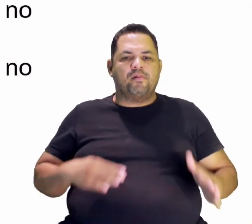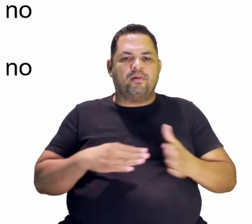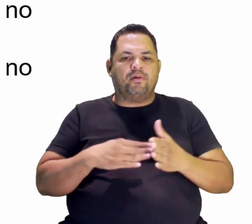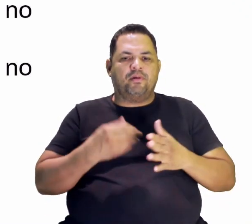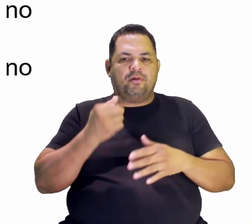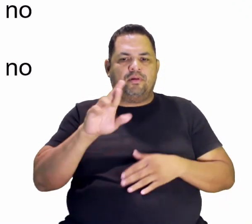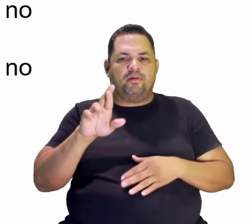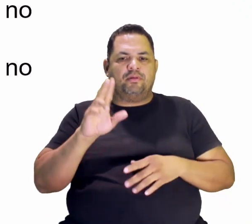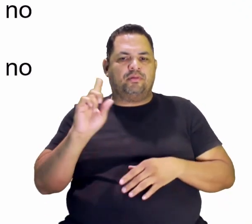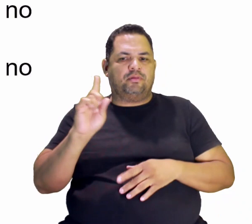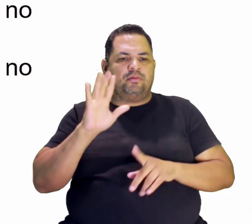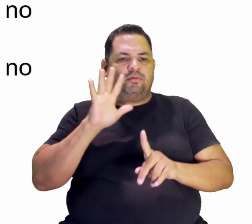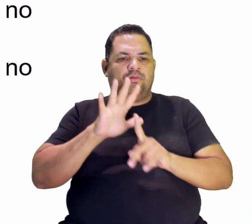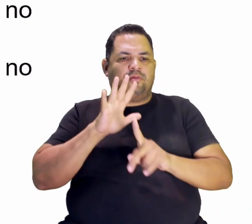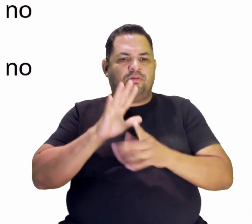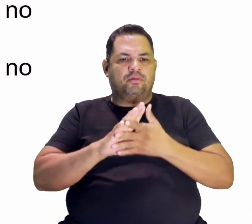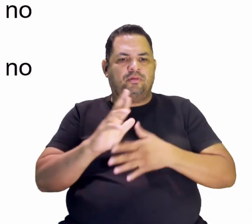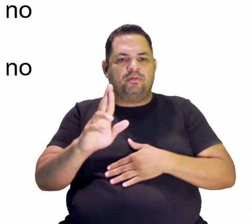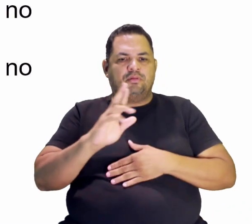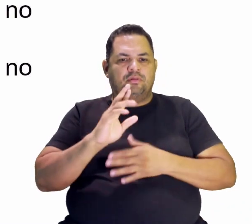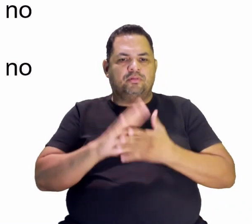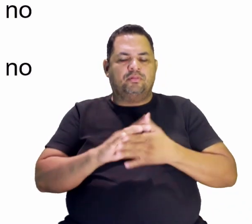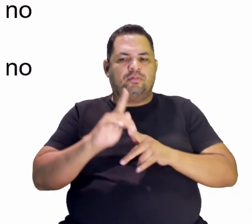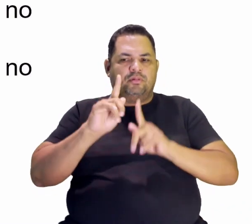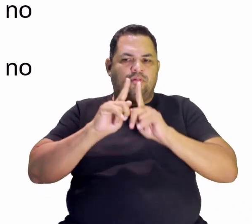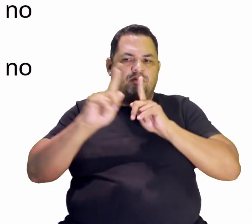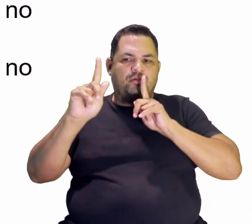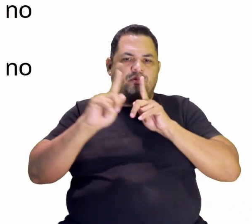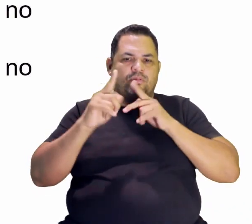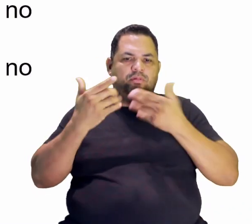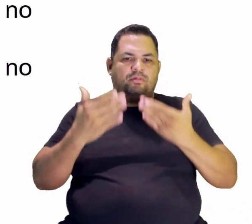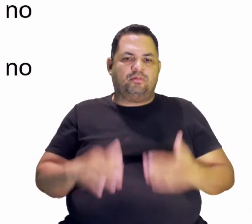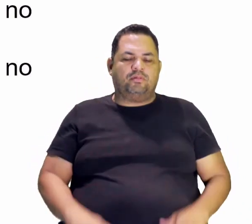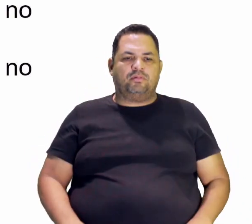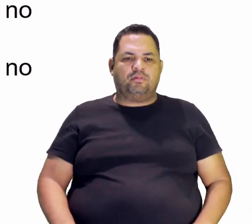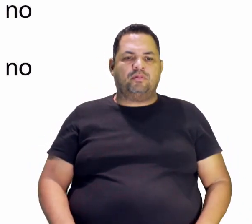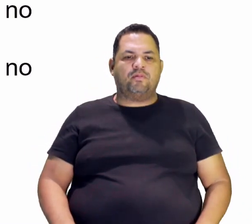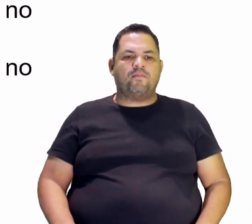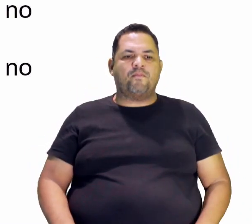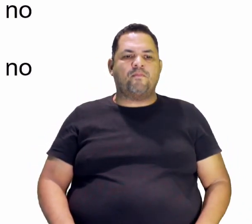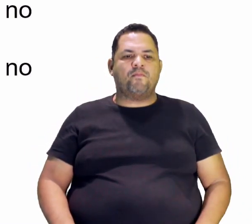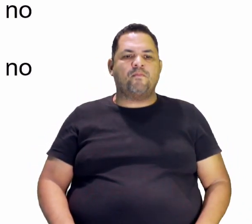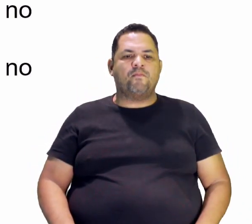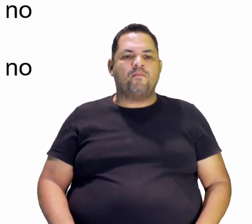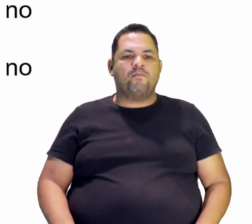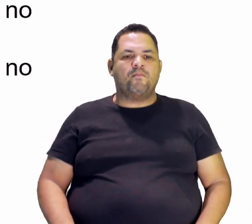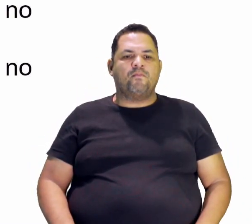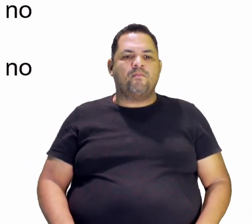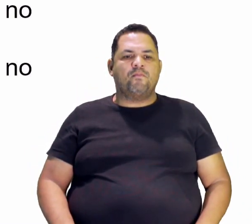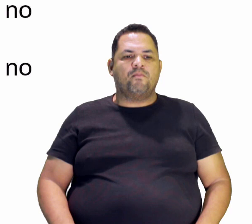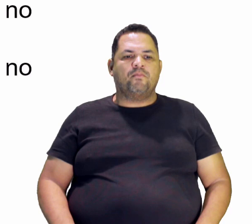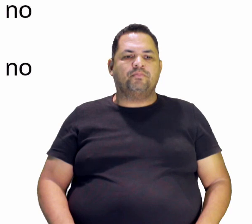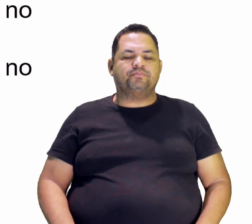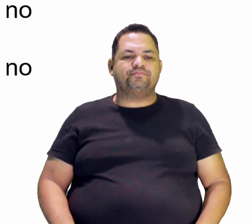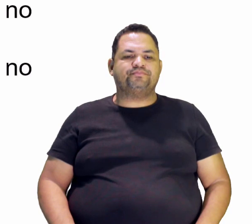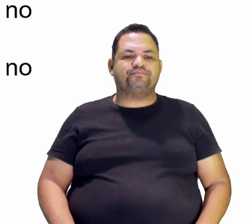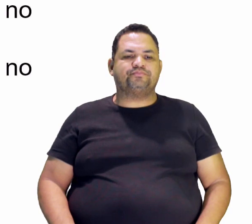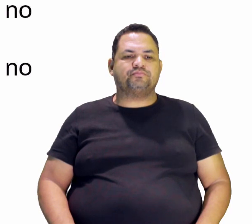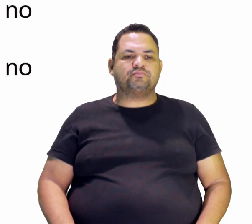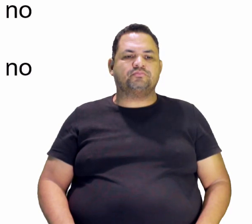do ar não influenciou no resultado obtido por Galileu.